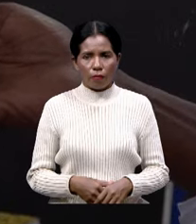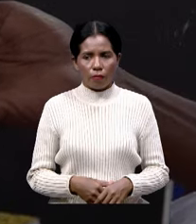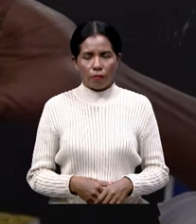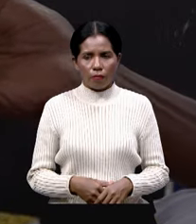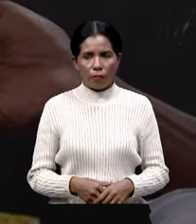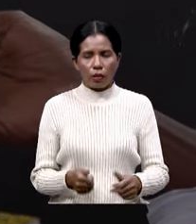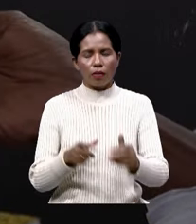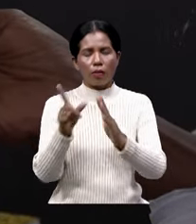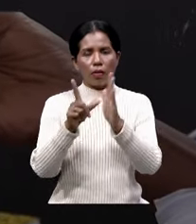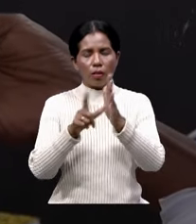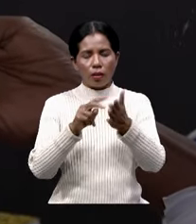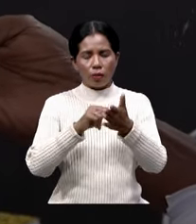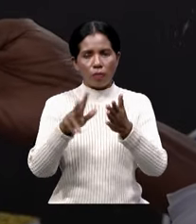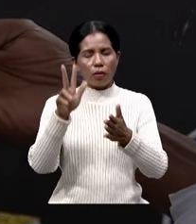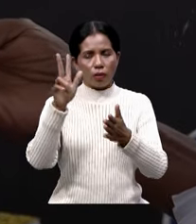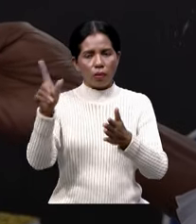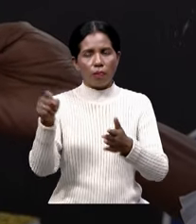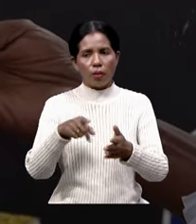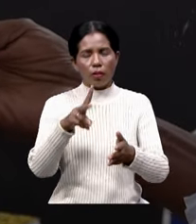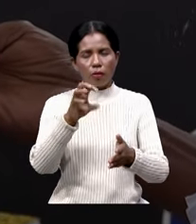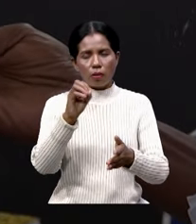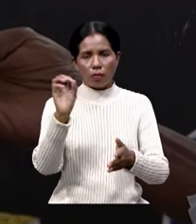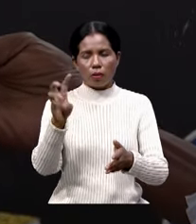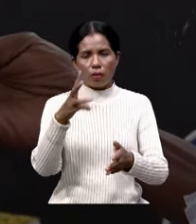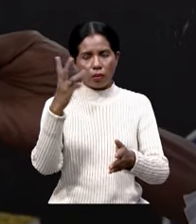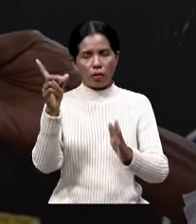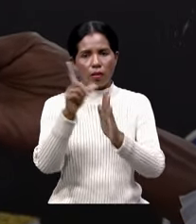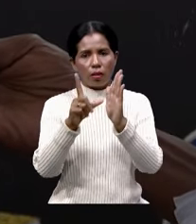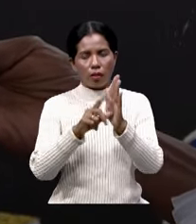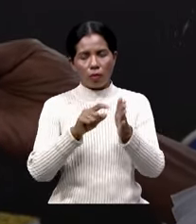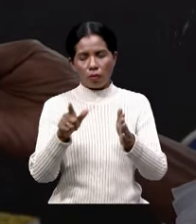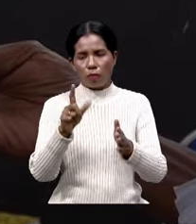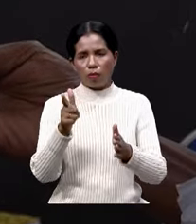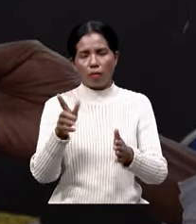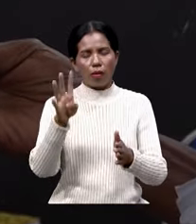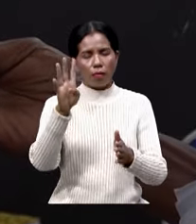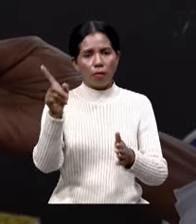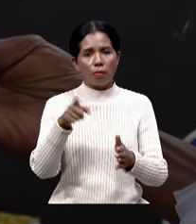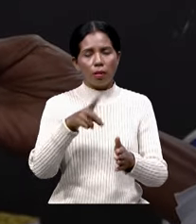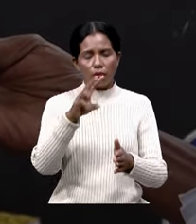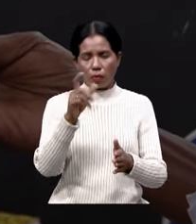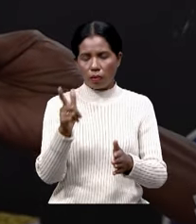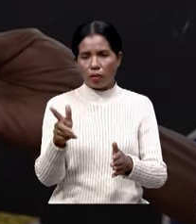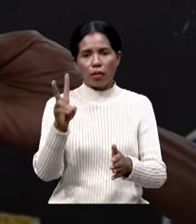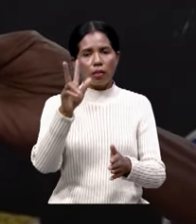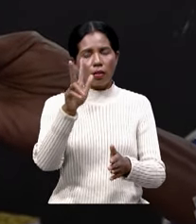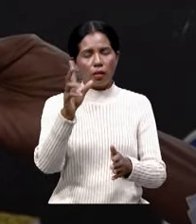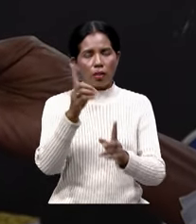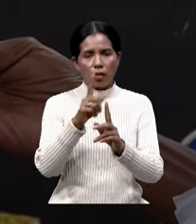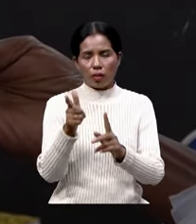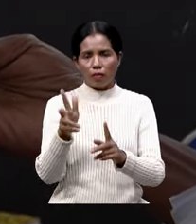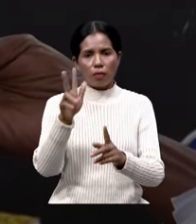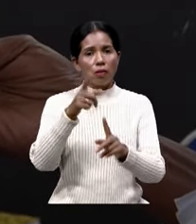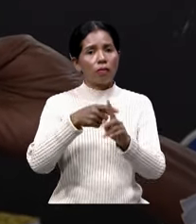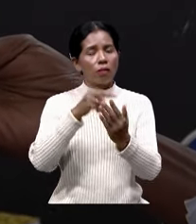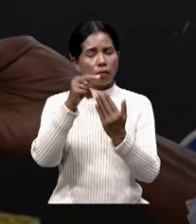Tuir decreto lei número tolu barra ringro san resinen, ba decreto lei walun resinghat barra ringro san tolu, lorong ron resin tolu fula novembro,